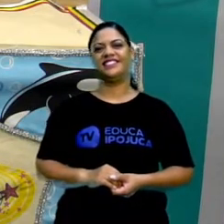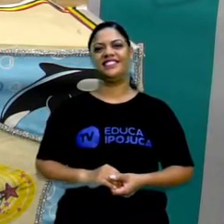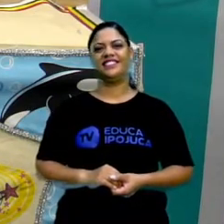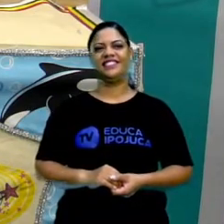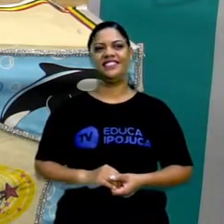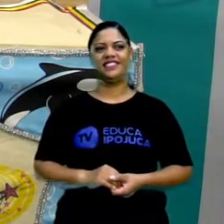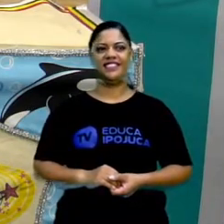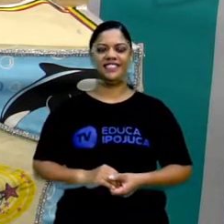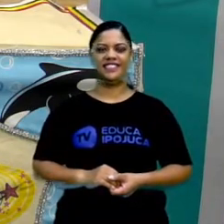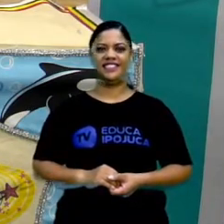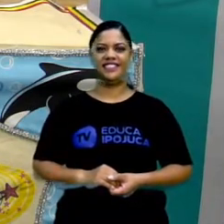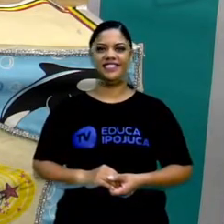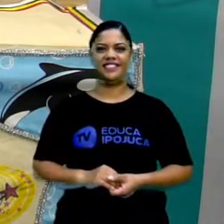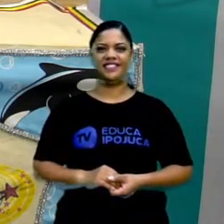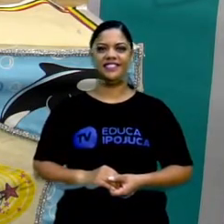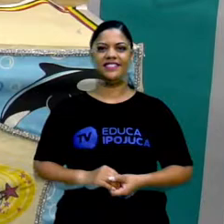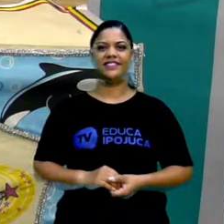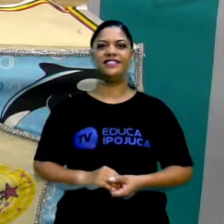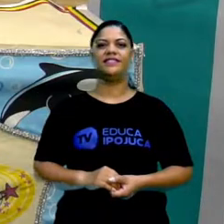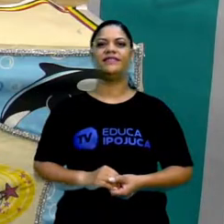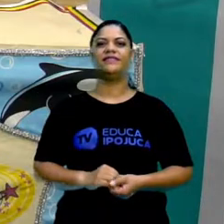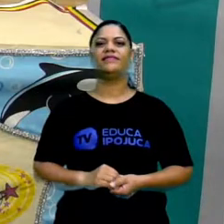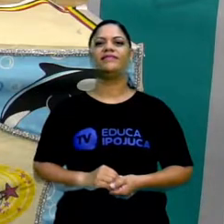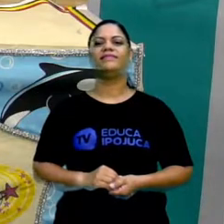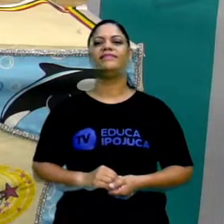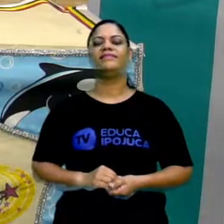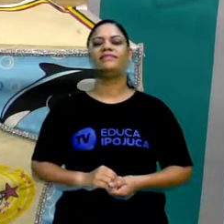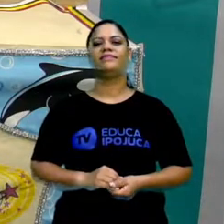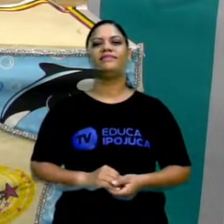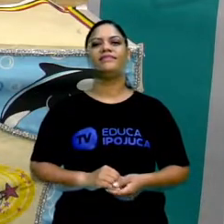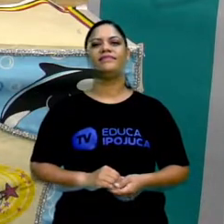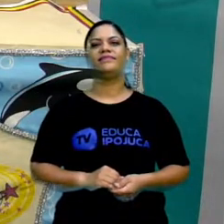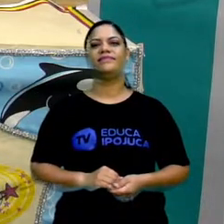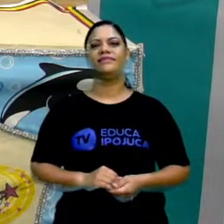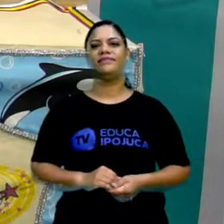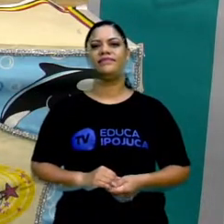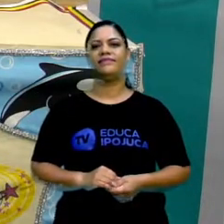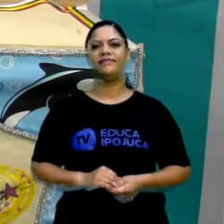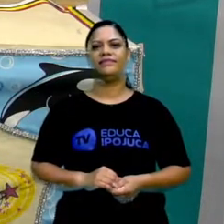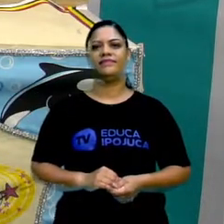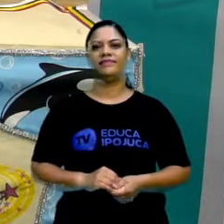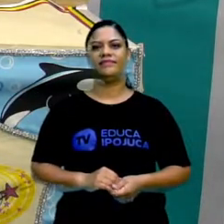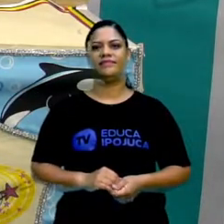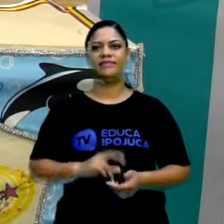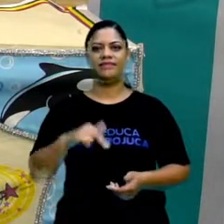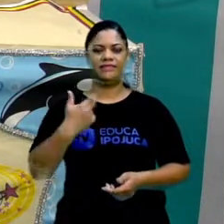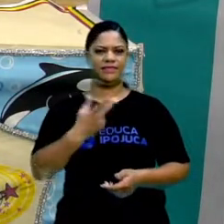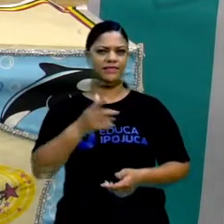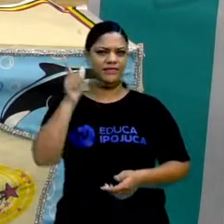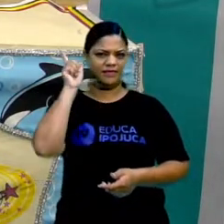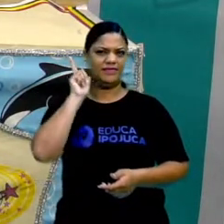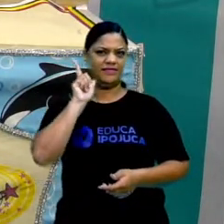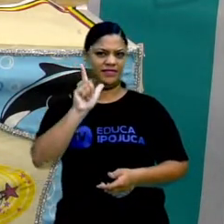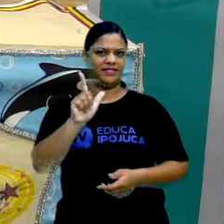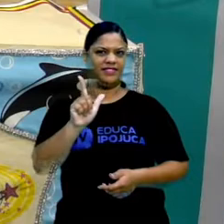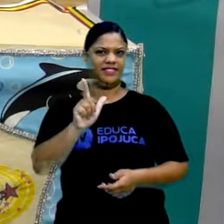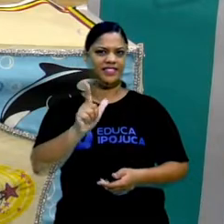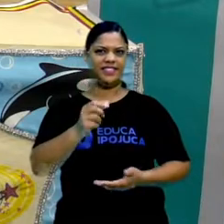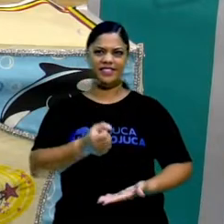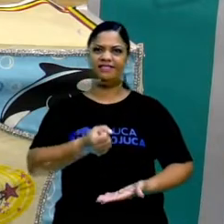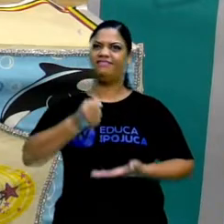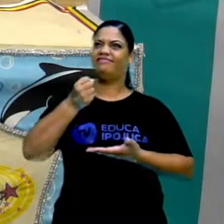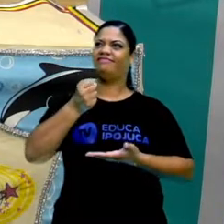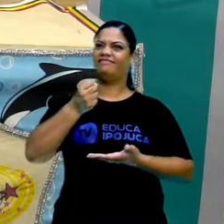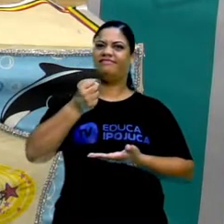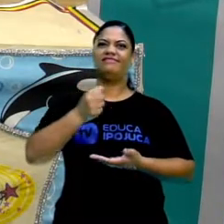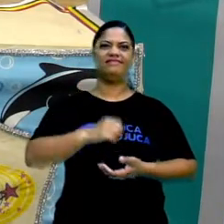que eu sou íntima dele, eu chamo ele de Oscar. Ah, entendi, entendi. Será que a gente vai ganhar um Oscar? Eu acho que a gente vai ganhar um Oscar